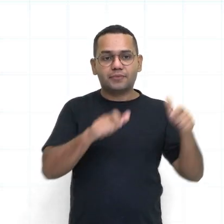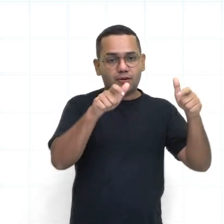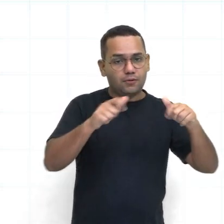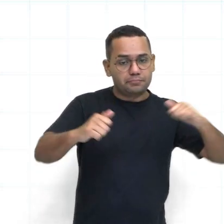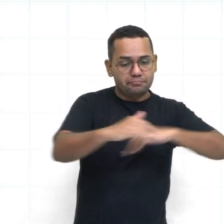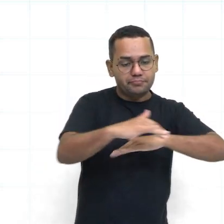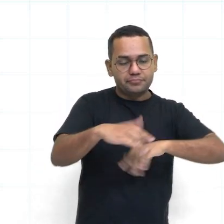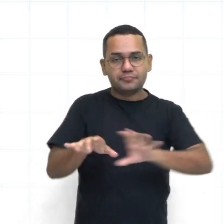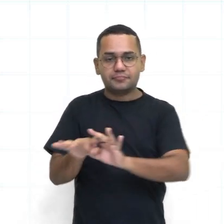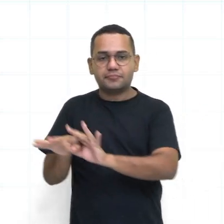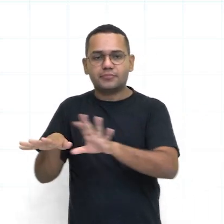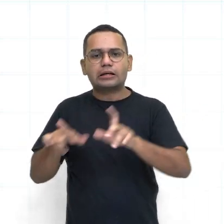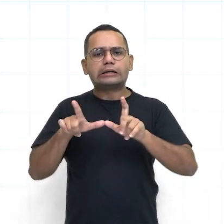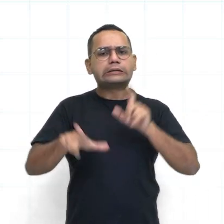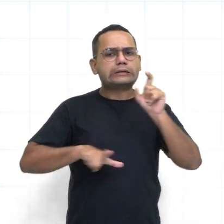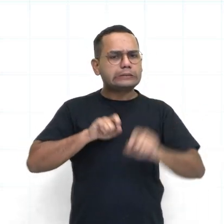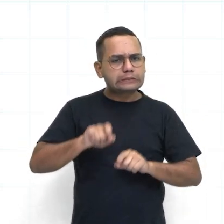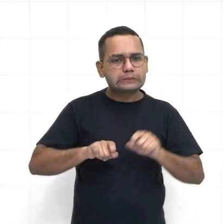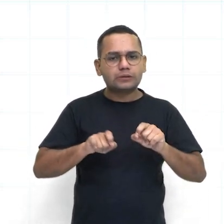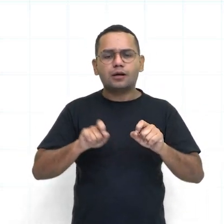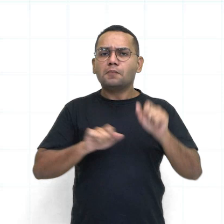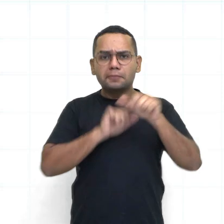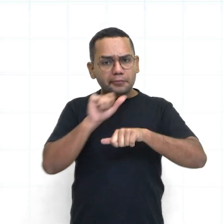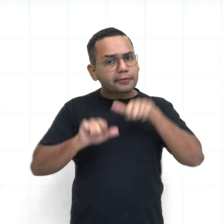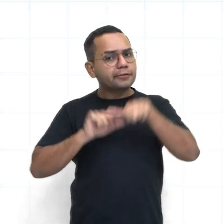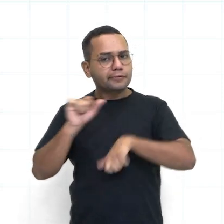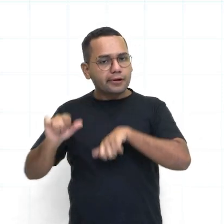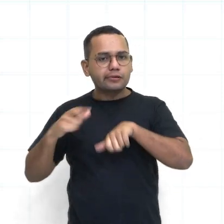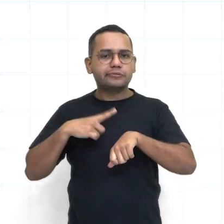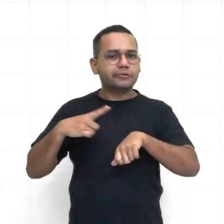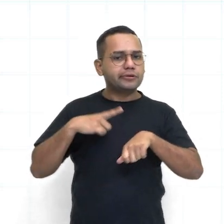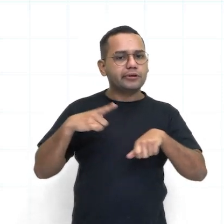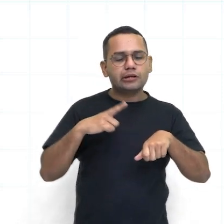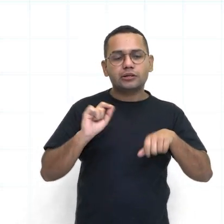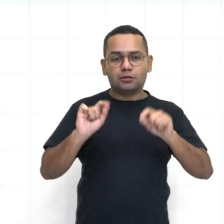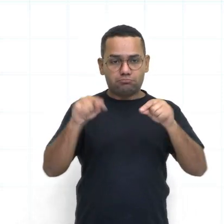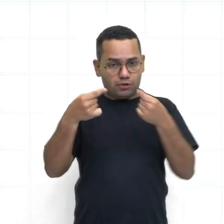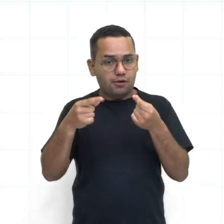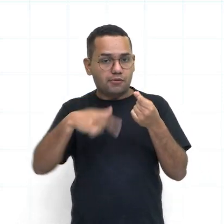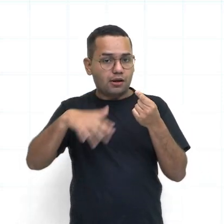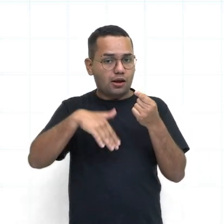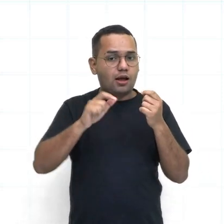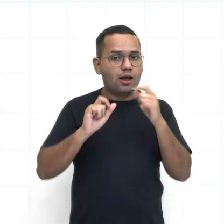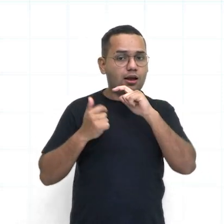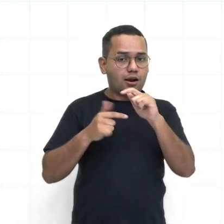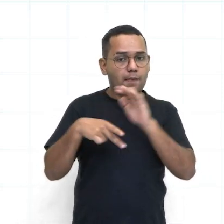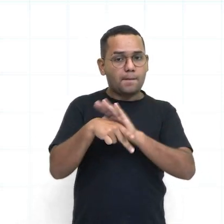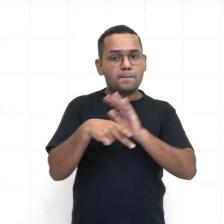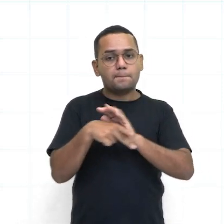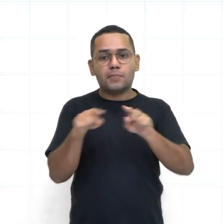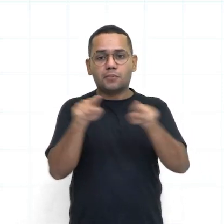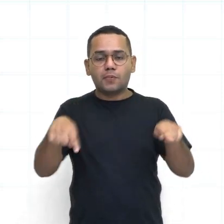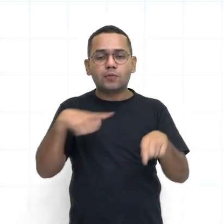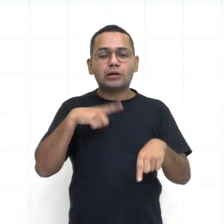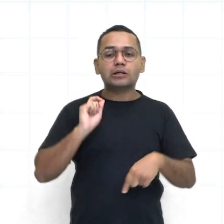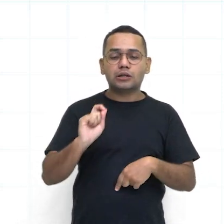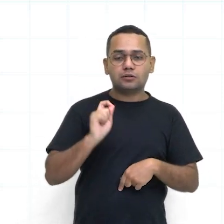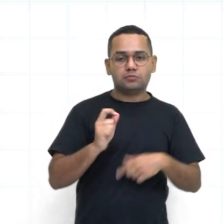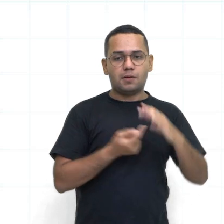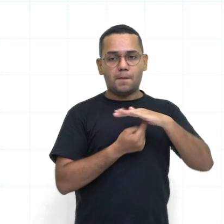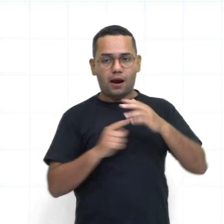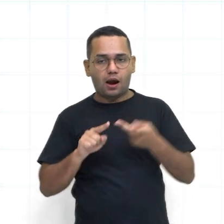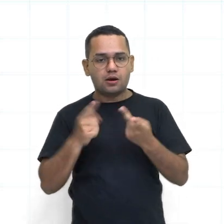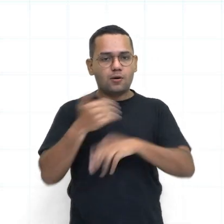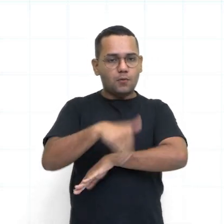públicos e urbanos, desafiando as convenções tradicionais do palcos. Praças, ruas e parques